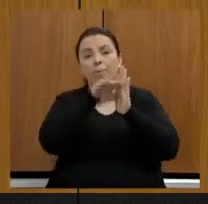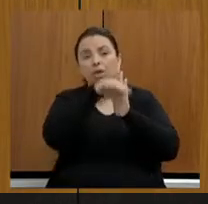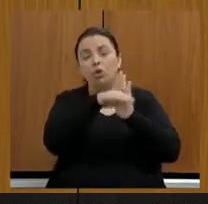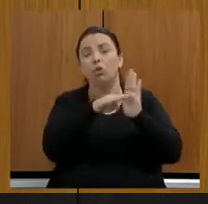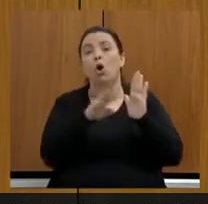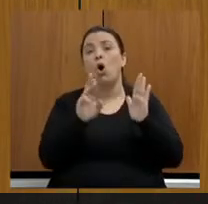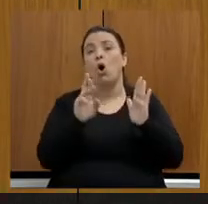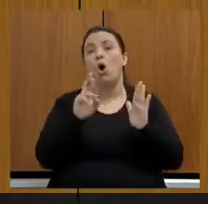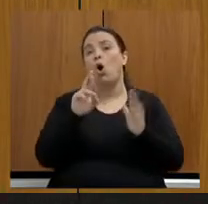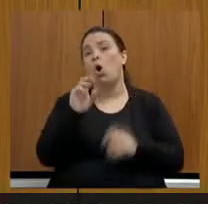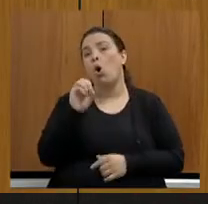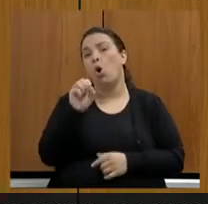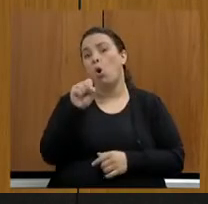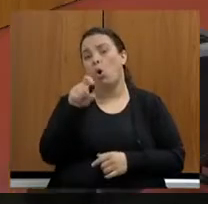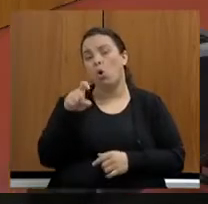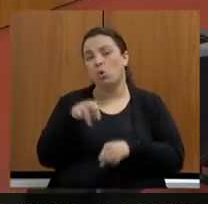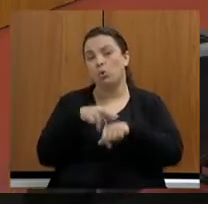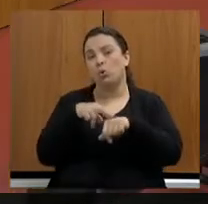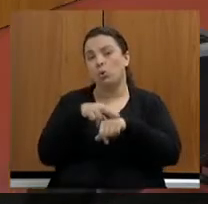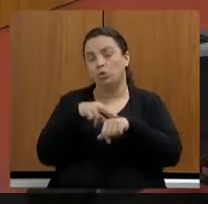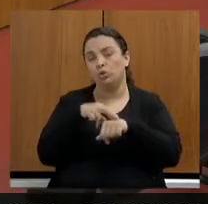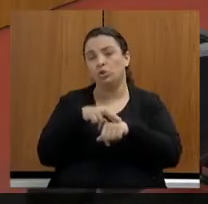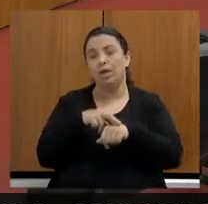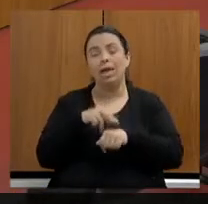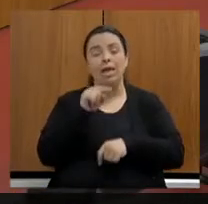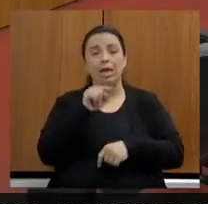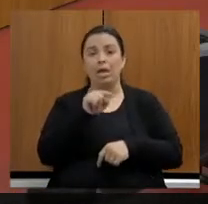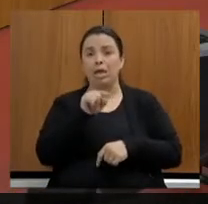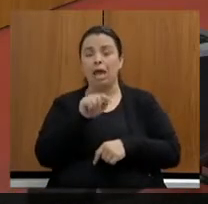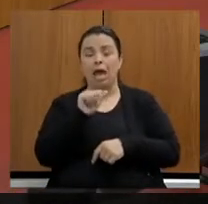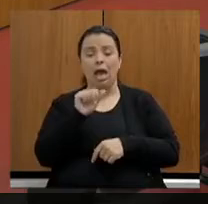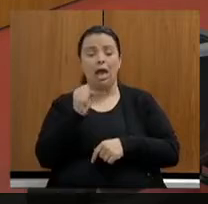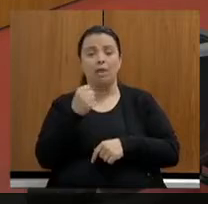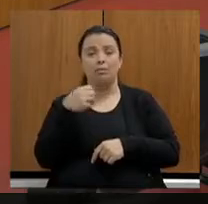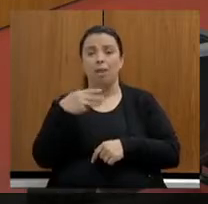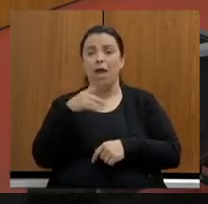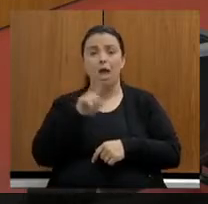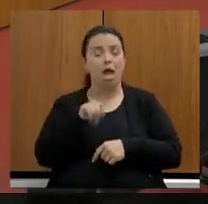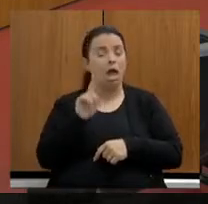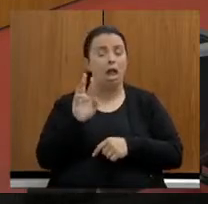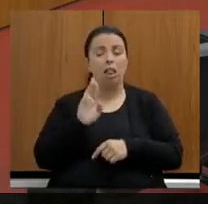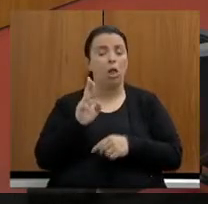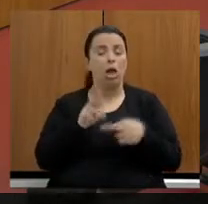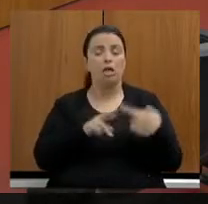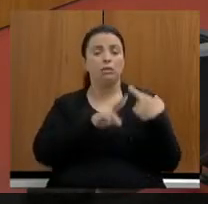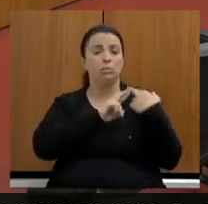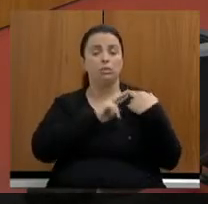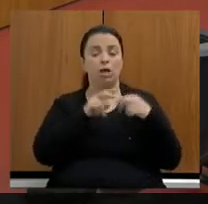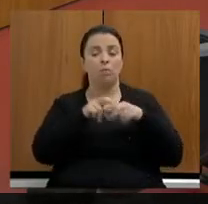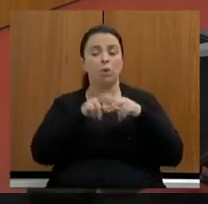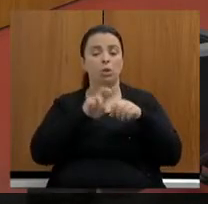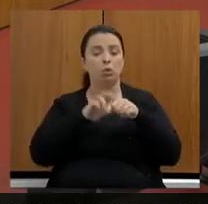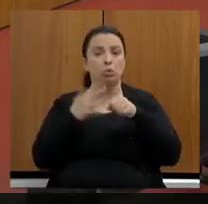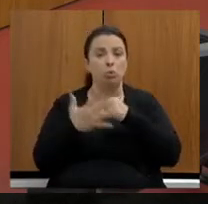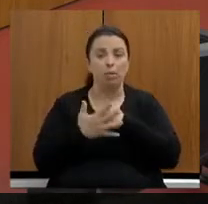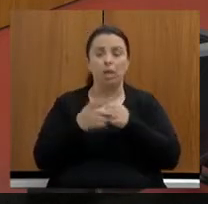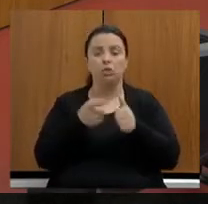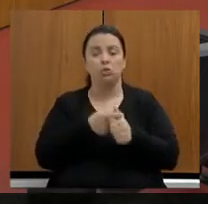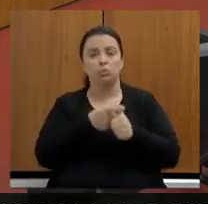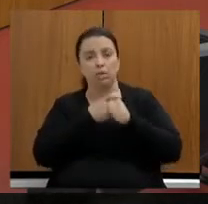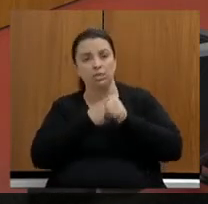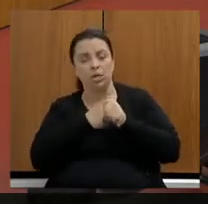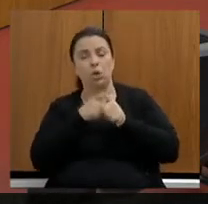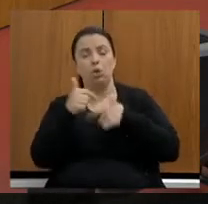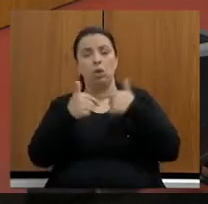Básica que não são responsáveis pela pandemia nem pelo coronavírus nem pela necessidade da suspensão das atividades presenciais